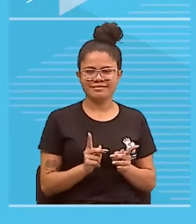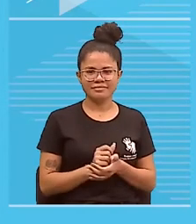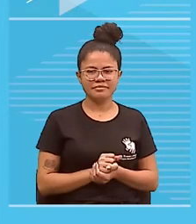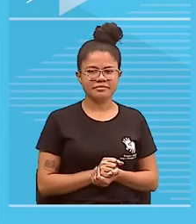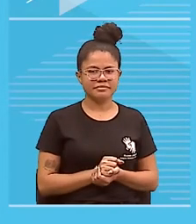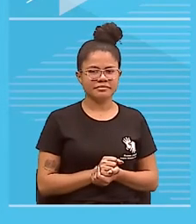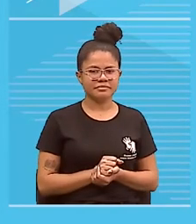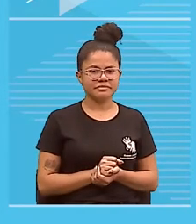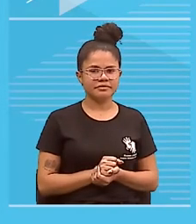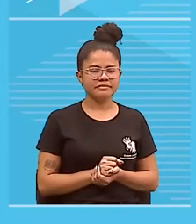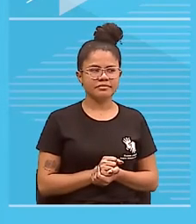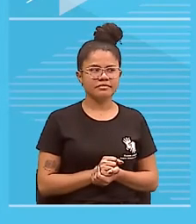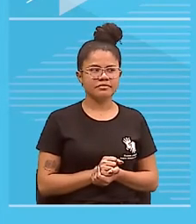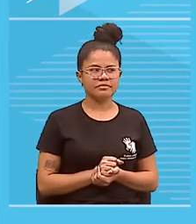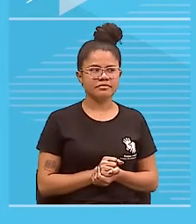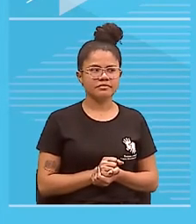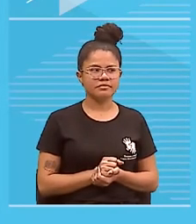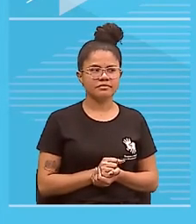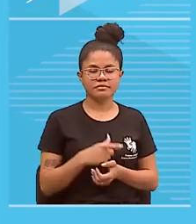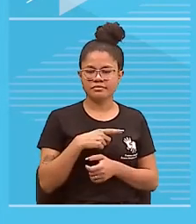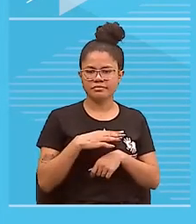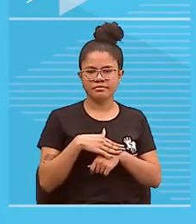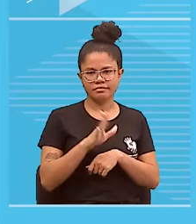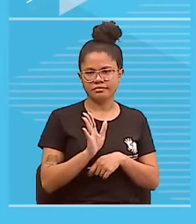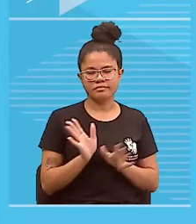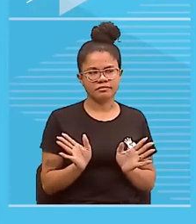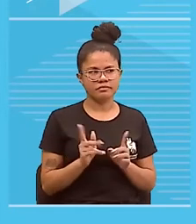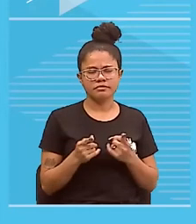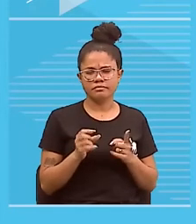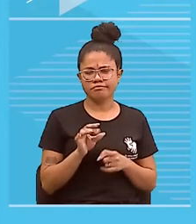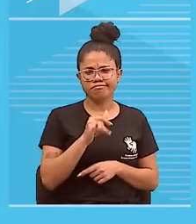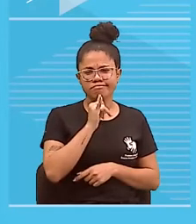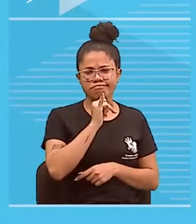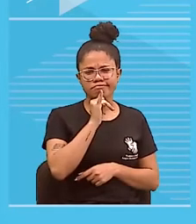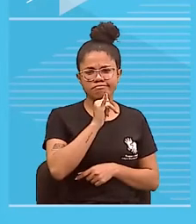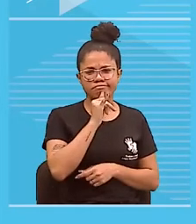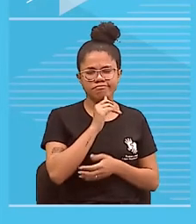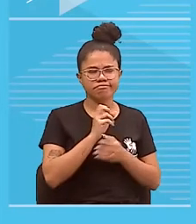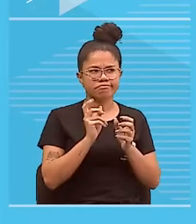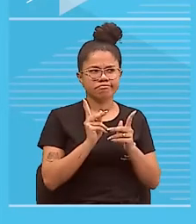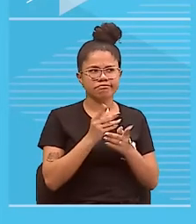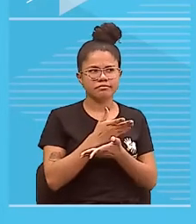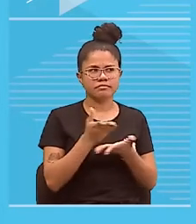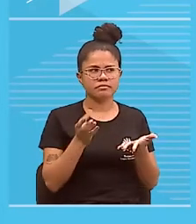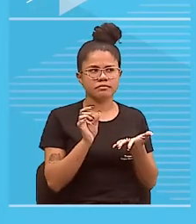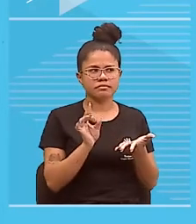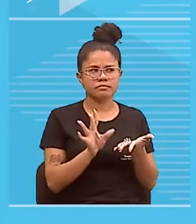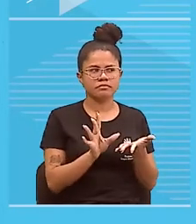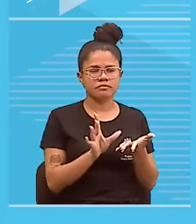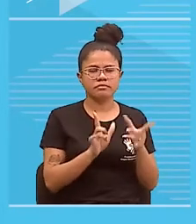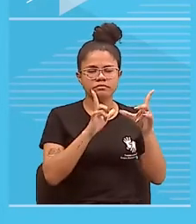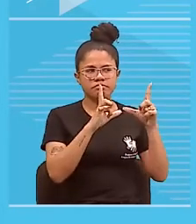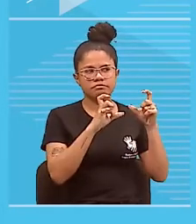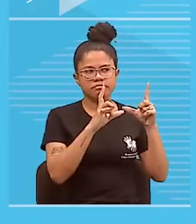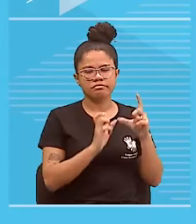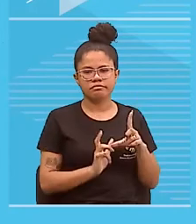e aqui também iria mais como se fosse a representação lá dos polímeros né a gente pega só um recorte né